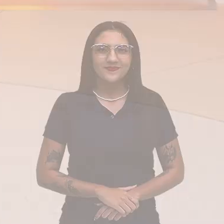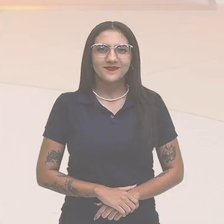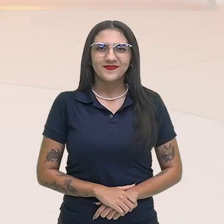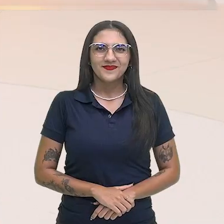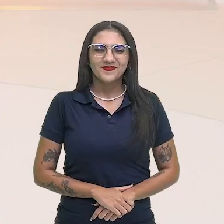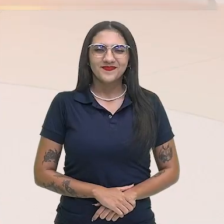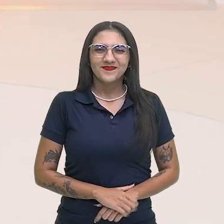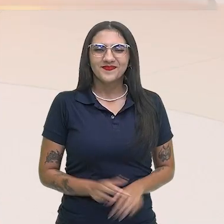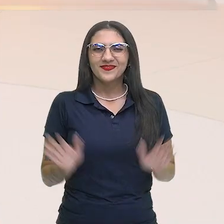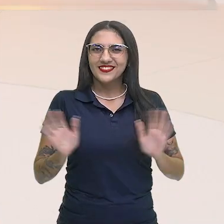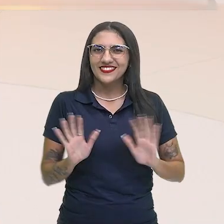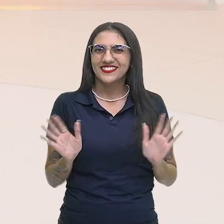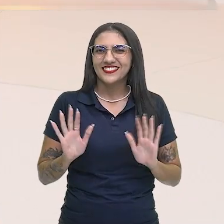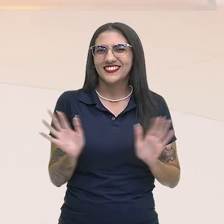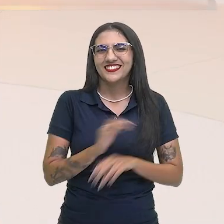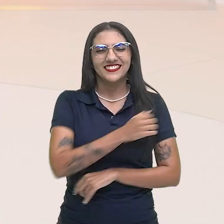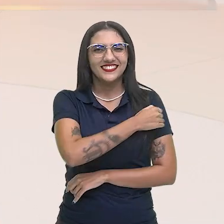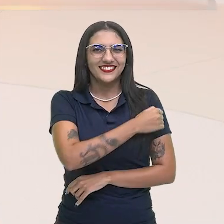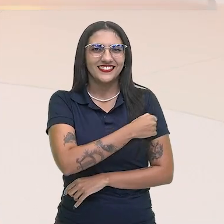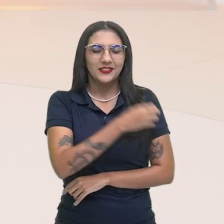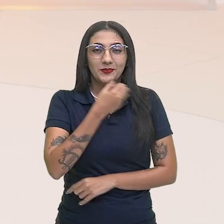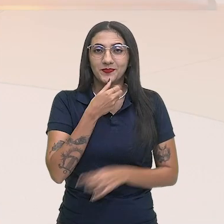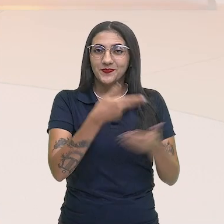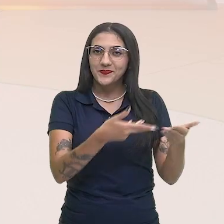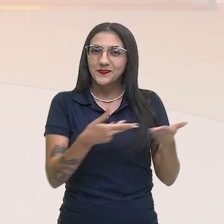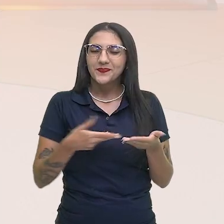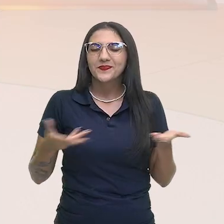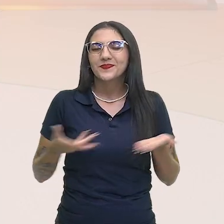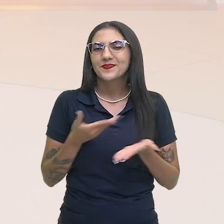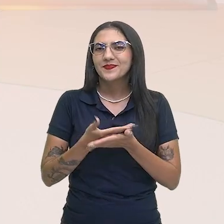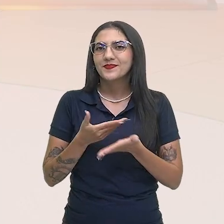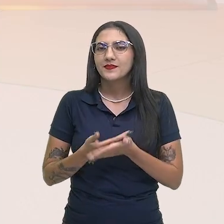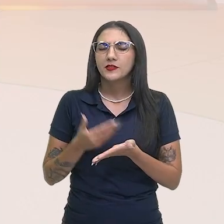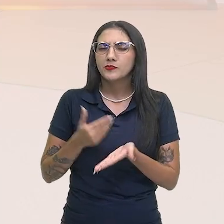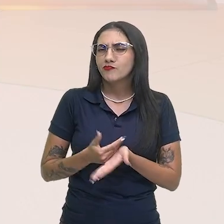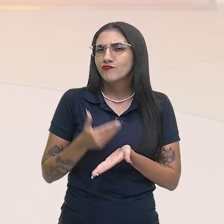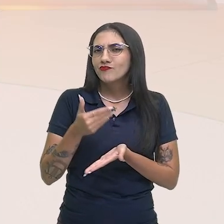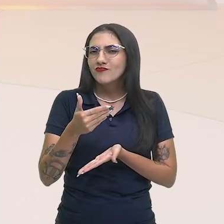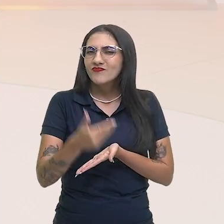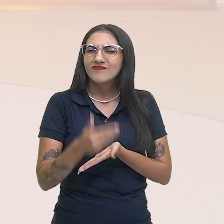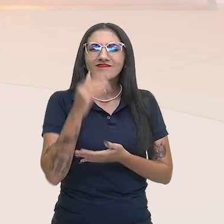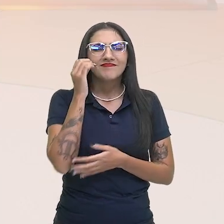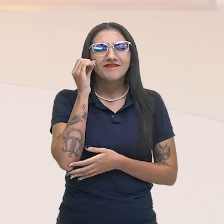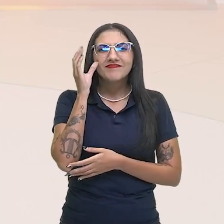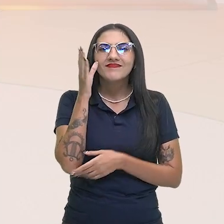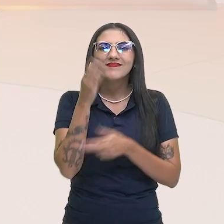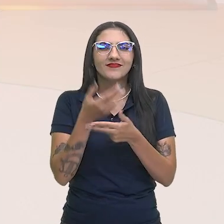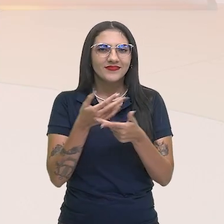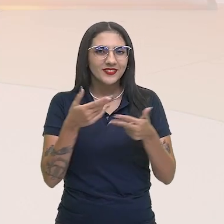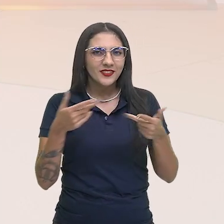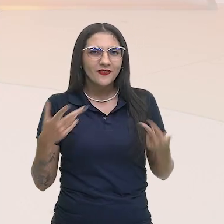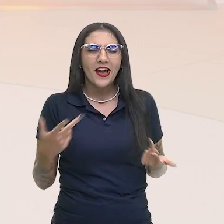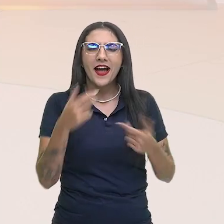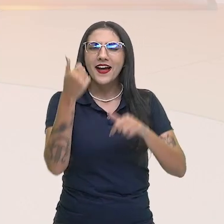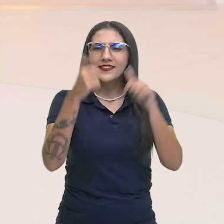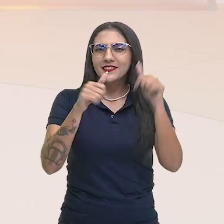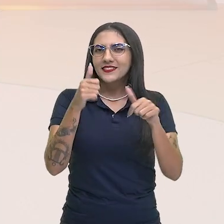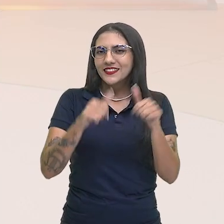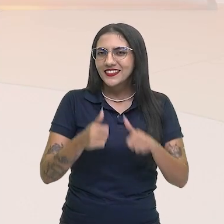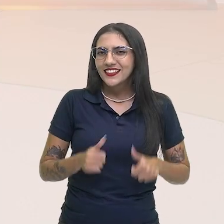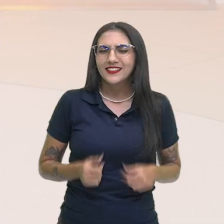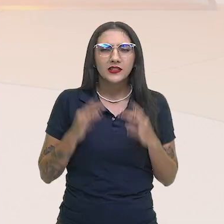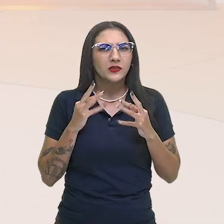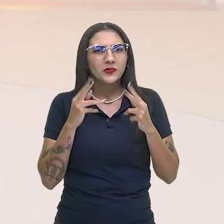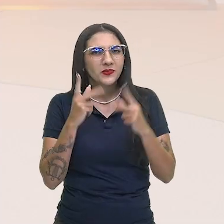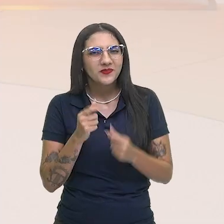aí, pessoal, sejam todos bem-vindos a mais um momento de aulas, de estudos, de conhecimento, de análise,